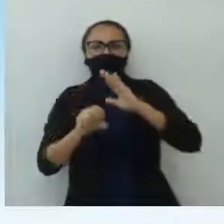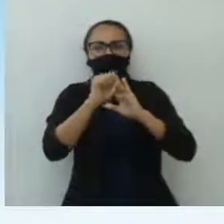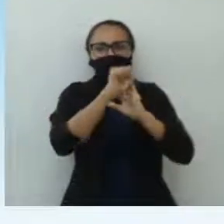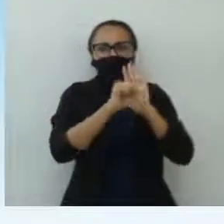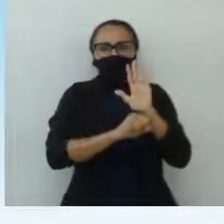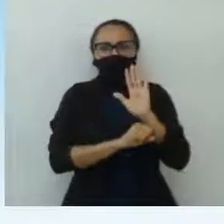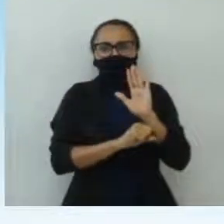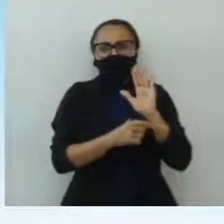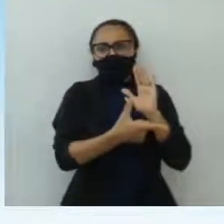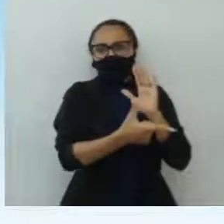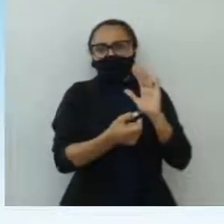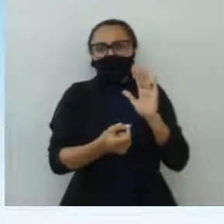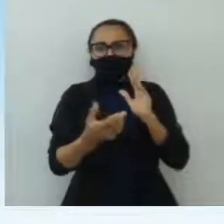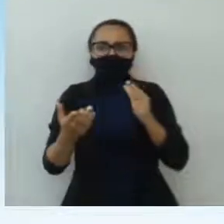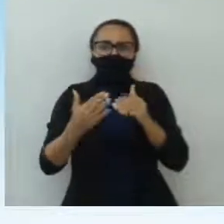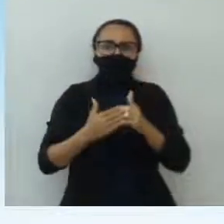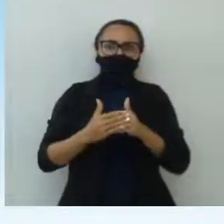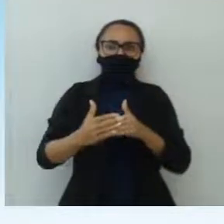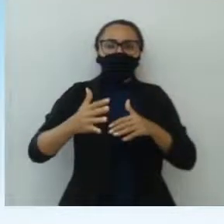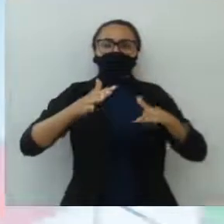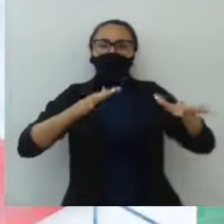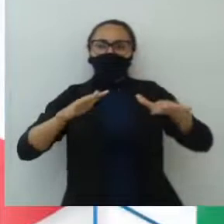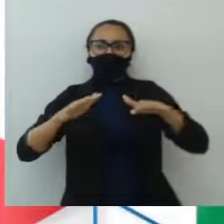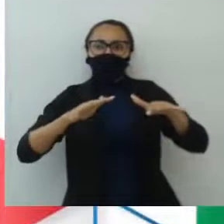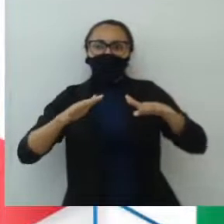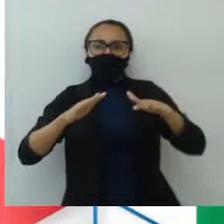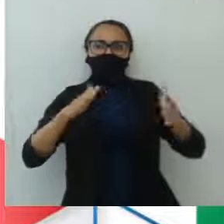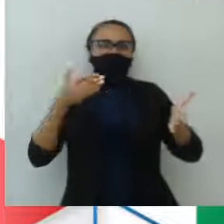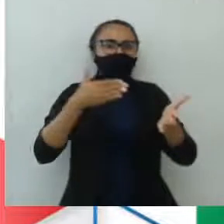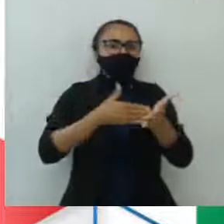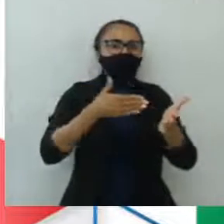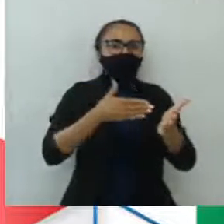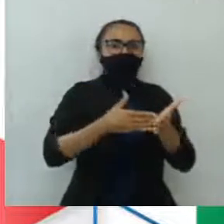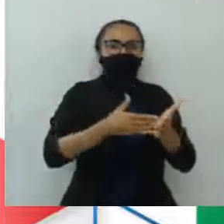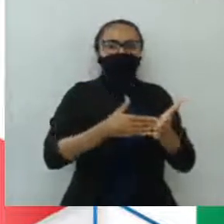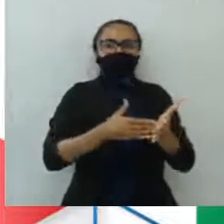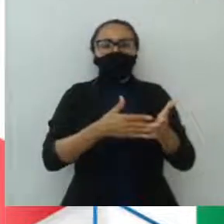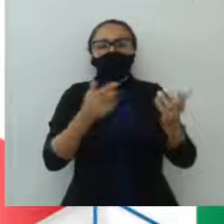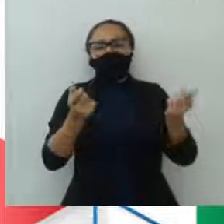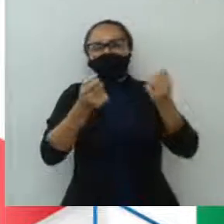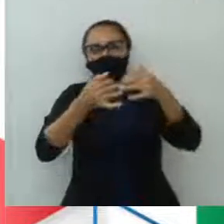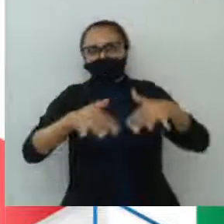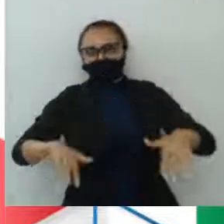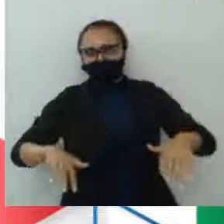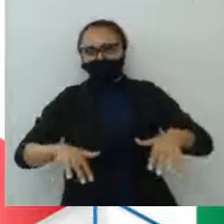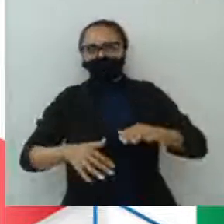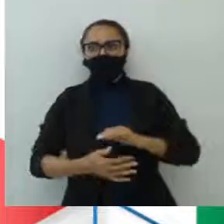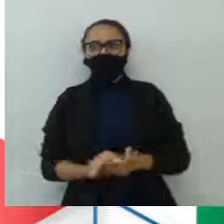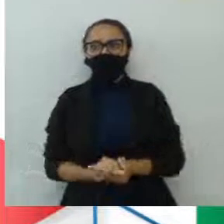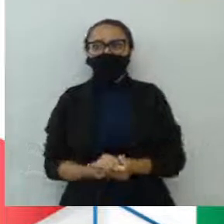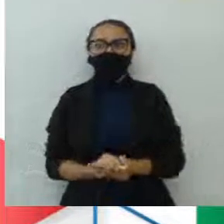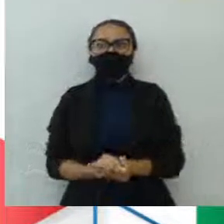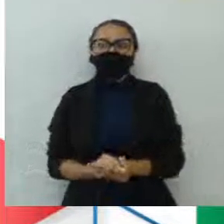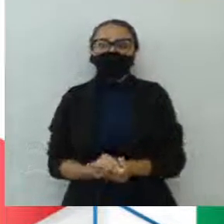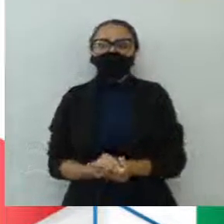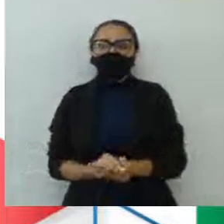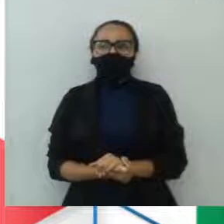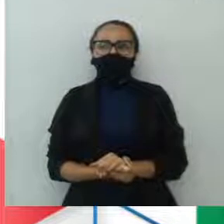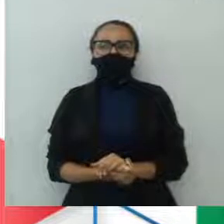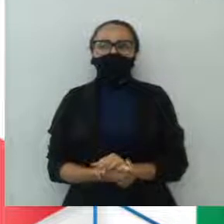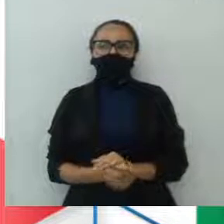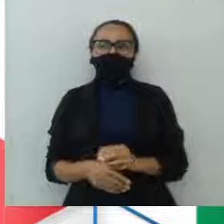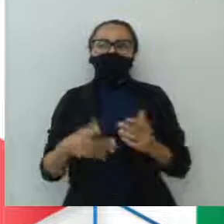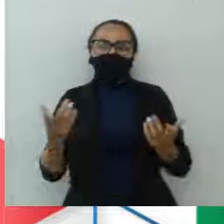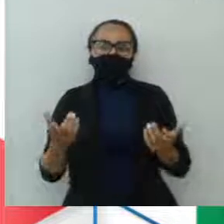XX, passaram a surgir muitos movimentos de ruptura contra esse período clássico e contra o naturalismo cênico. E aí a